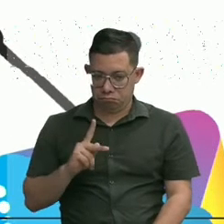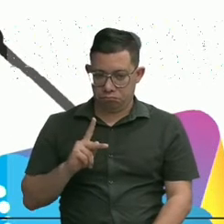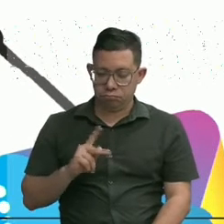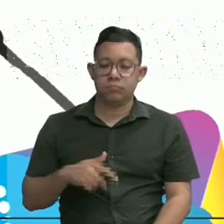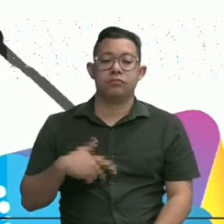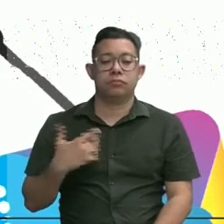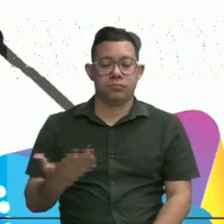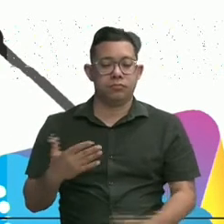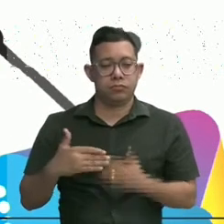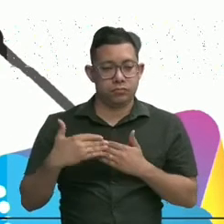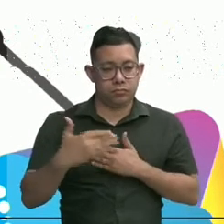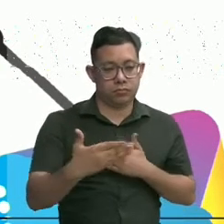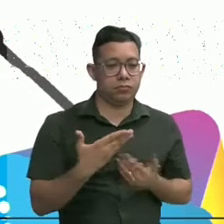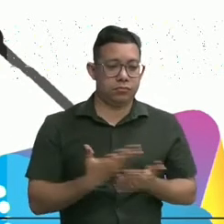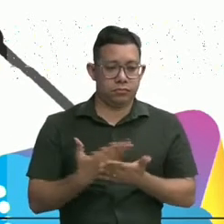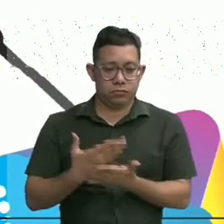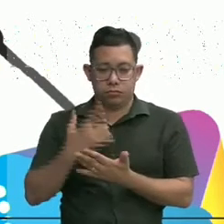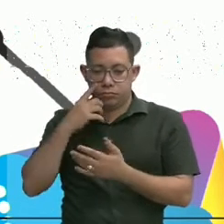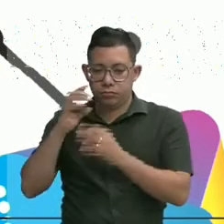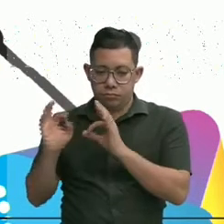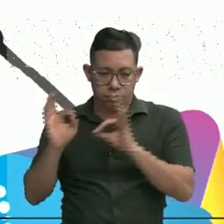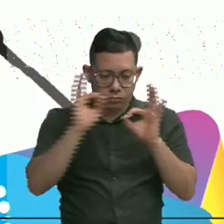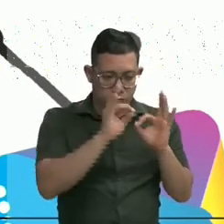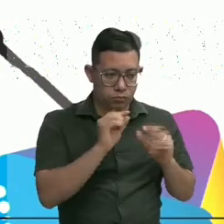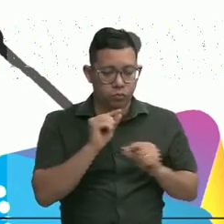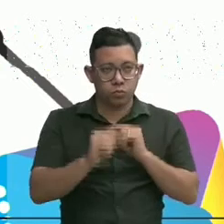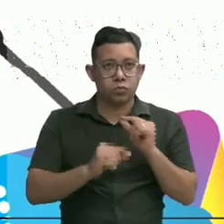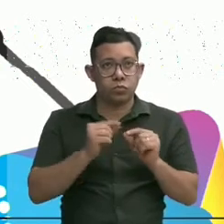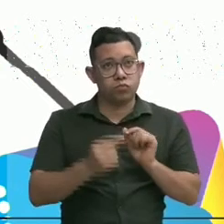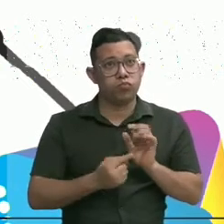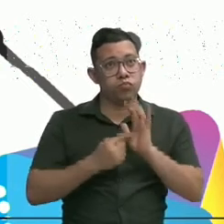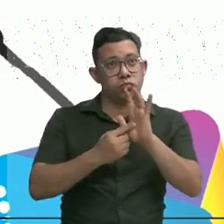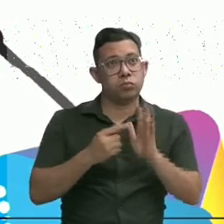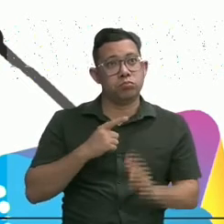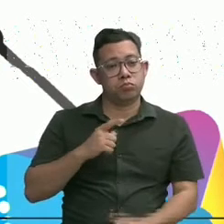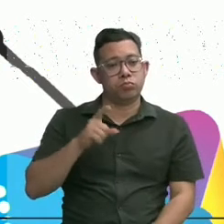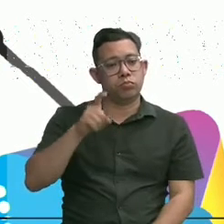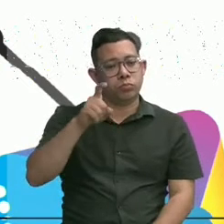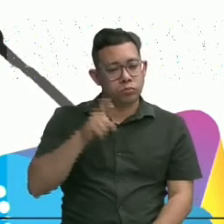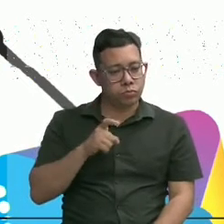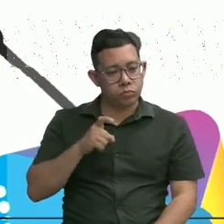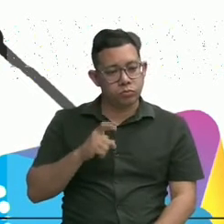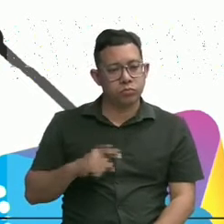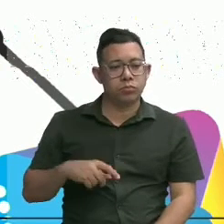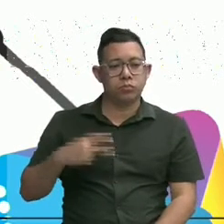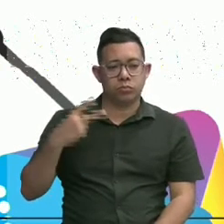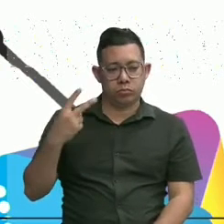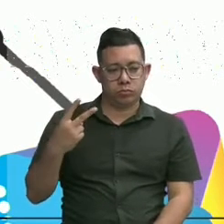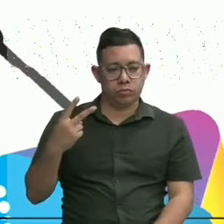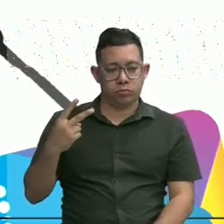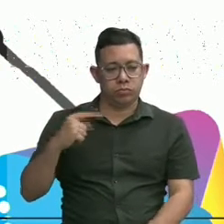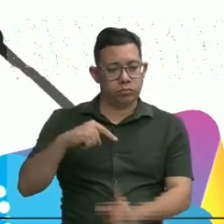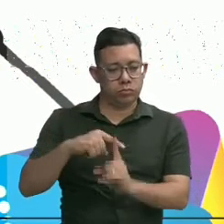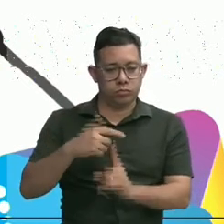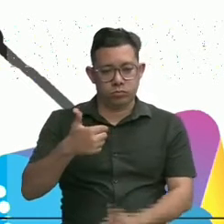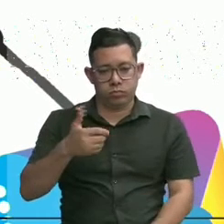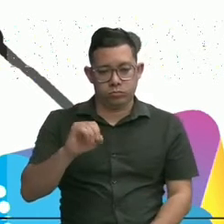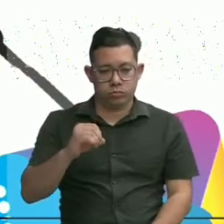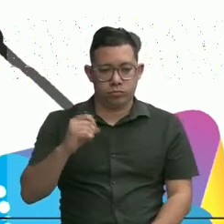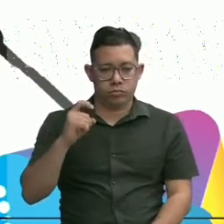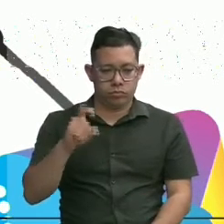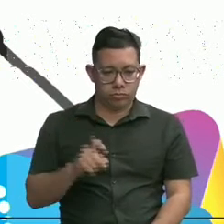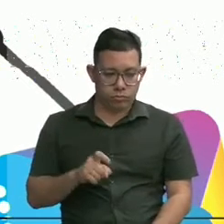então é só continuando Observe então que a equação obtida que é x ao quadrado +